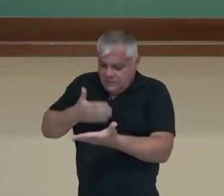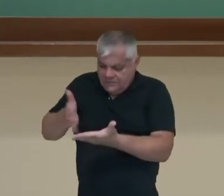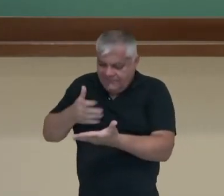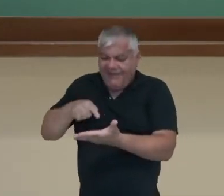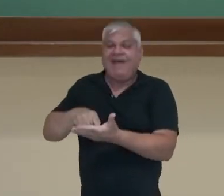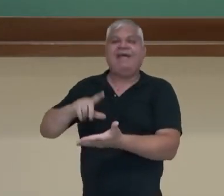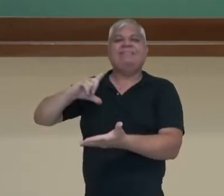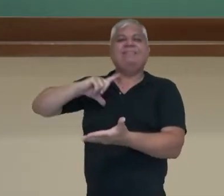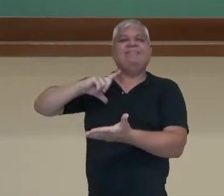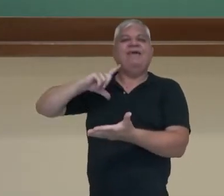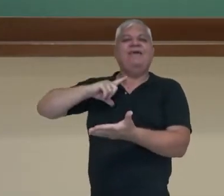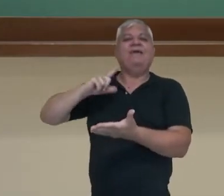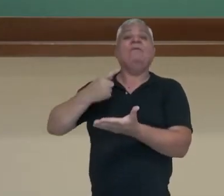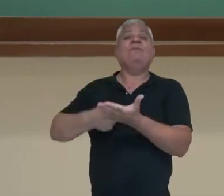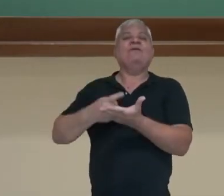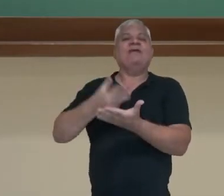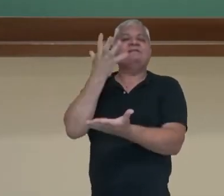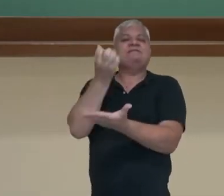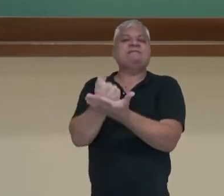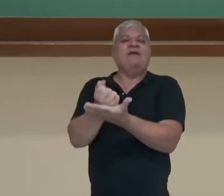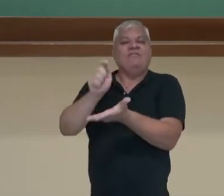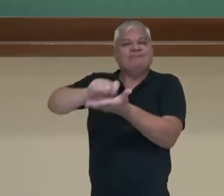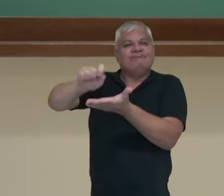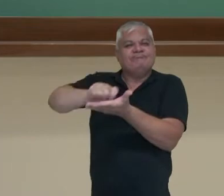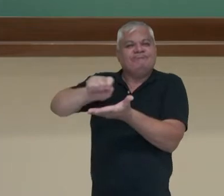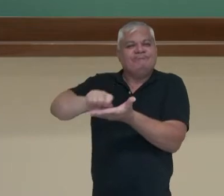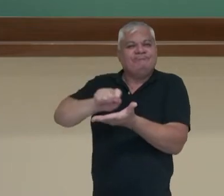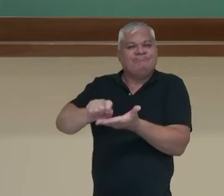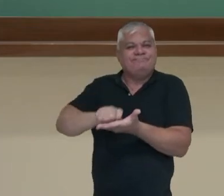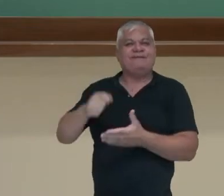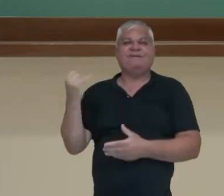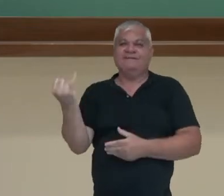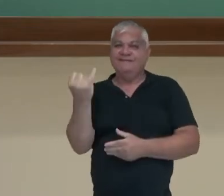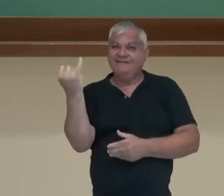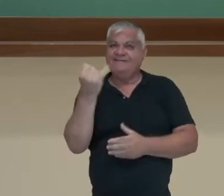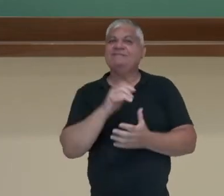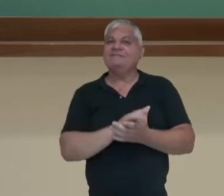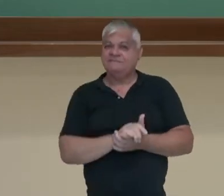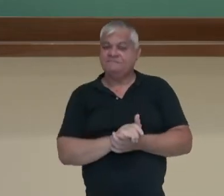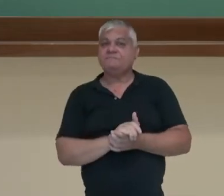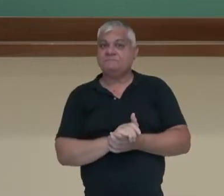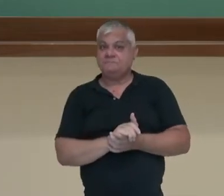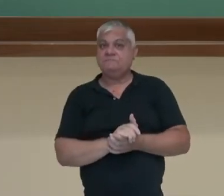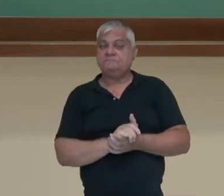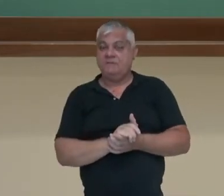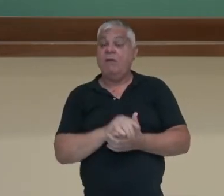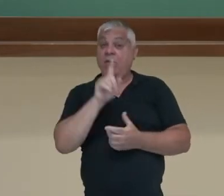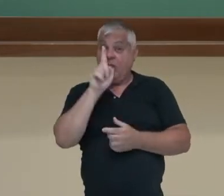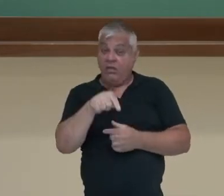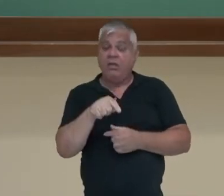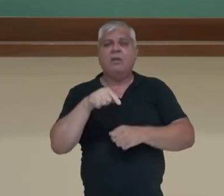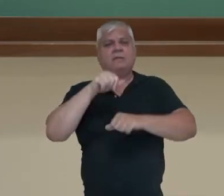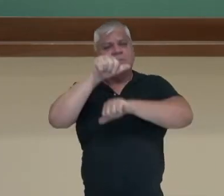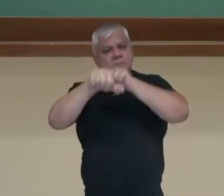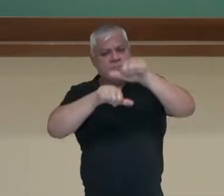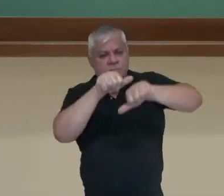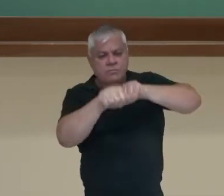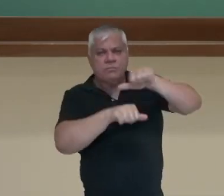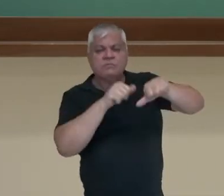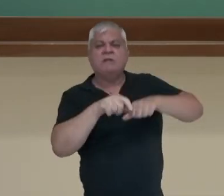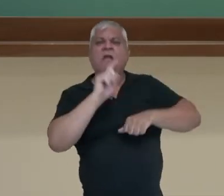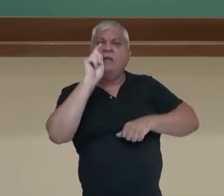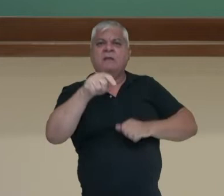que você colocou todas as coisas que você acha importante. Então veja que essas mudanças são sim